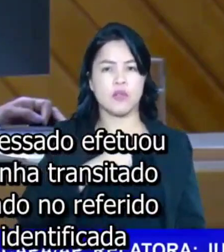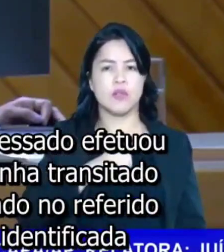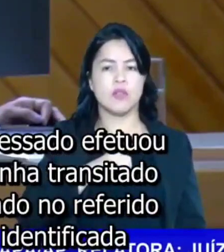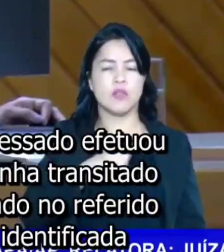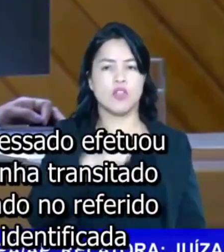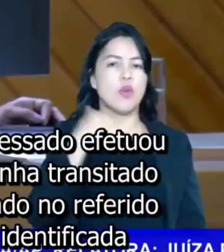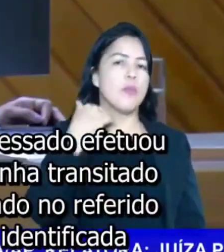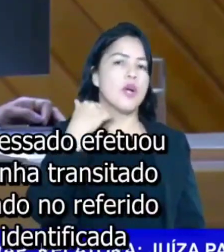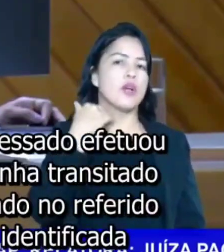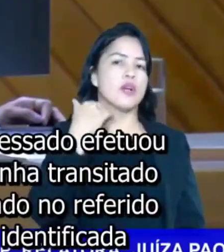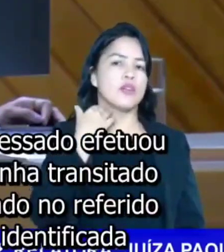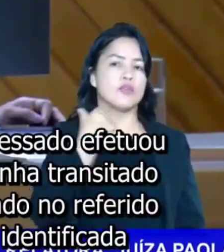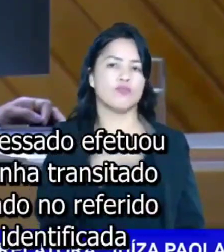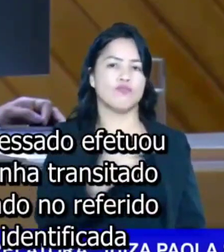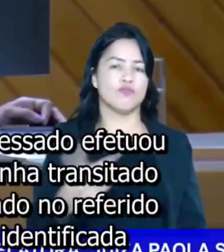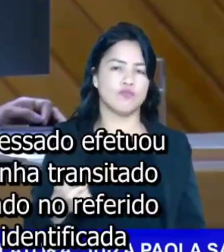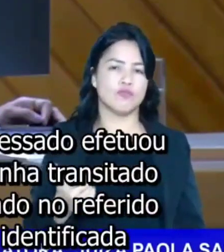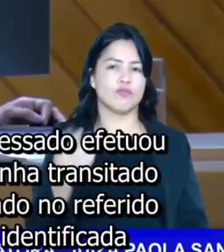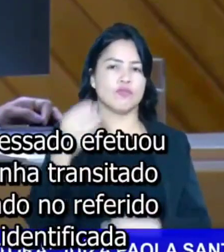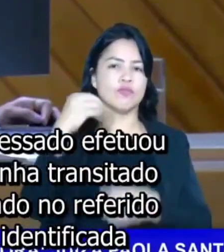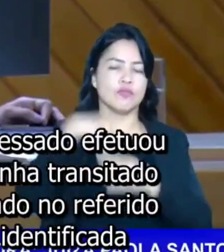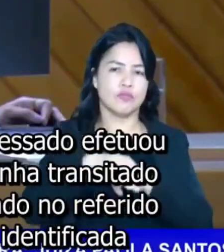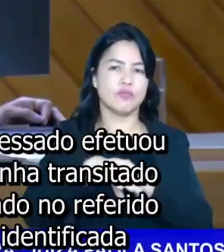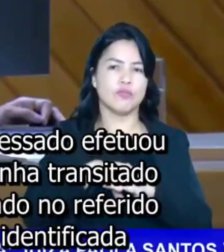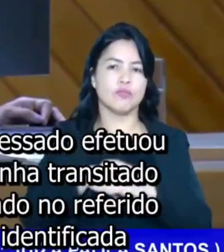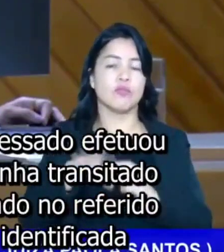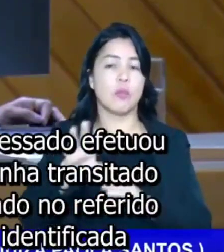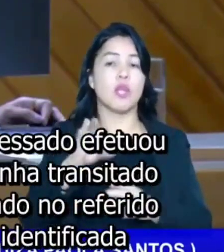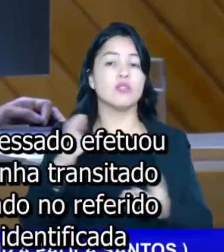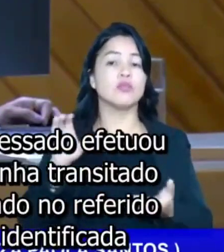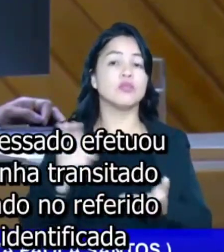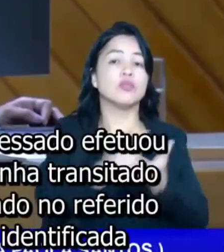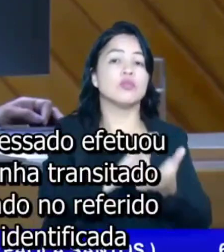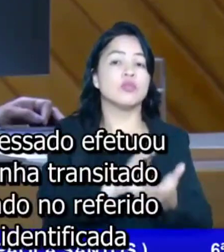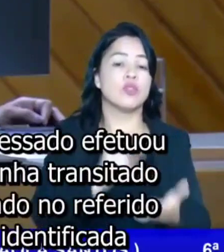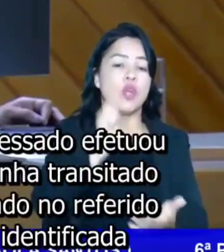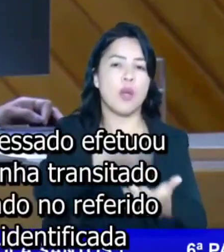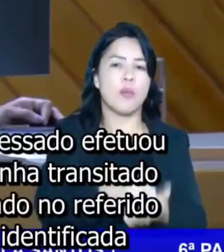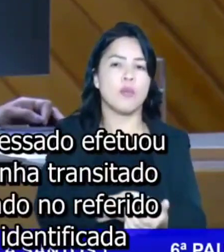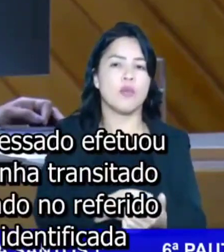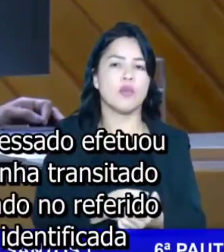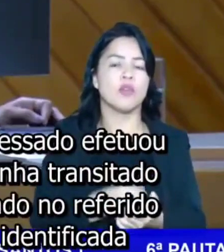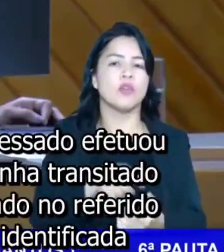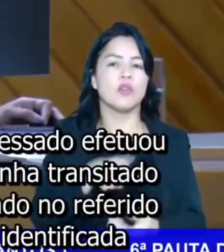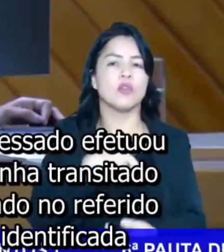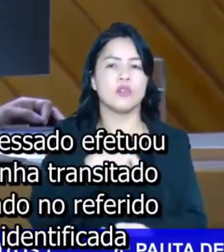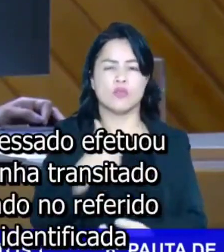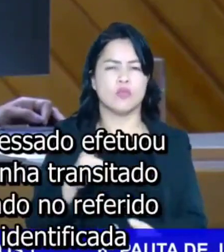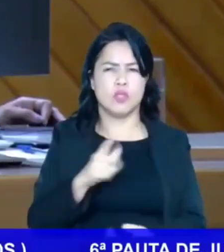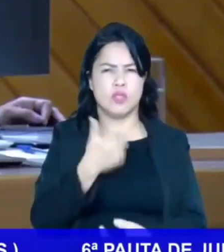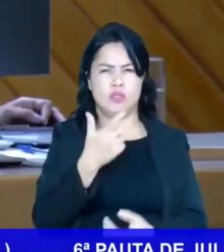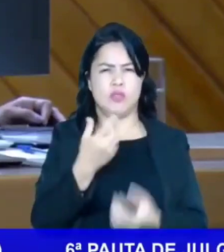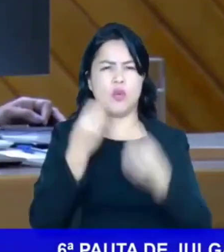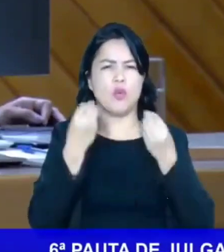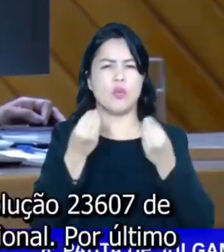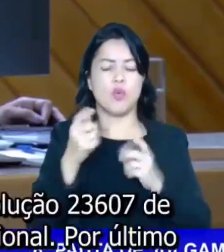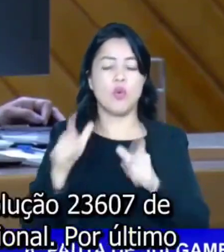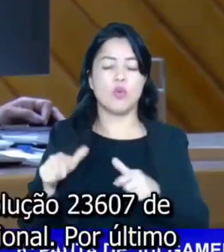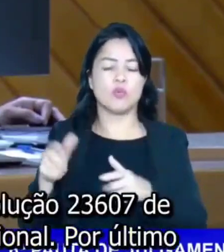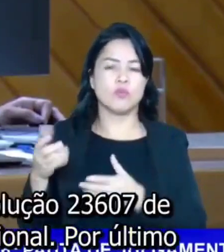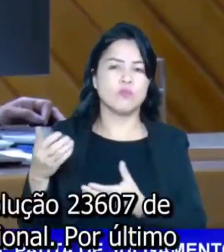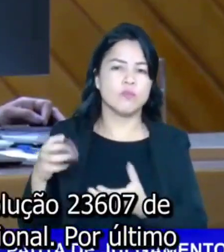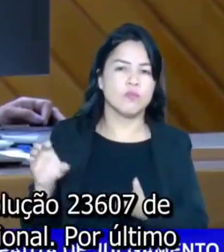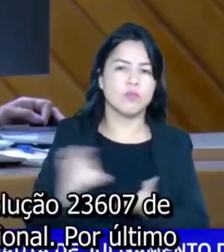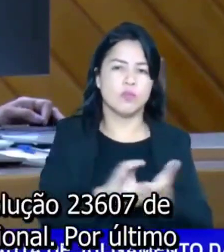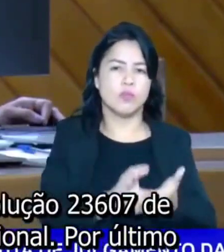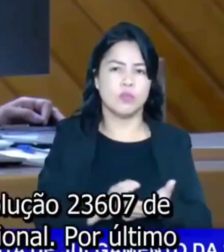pela conta bancária, de modo que o recurso empregado no referido pagamento consubstancia recurso de origem não identificada, nos termos